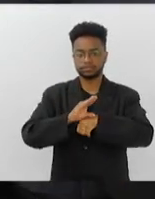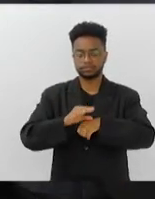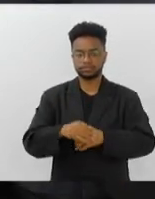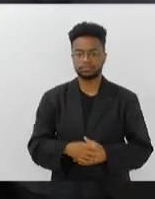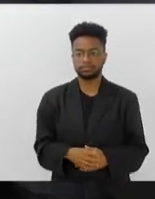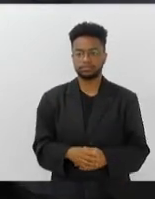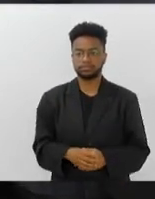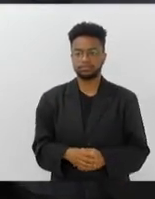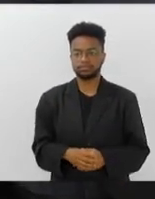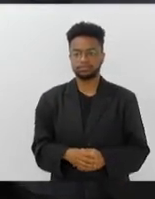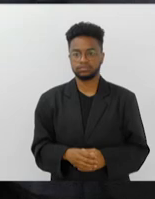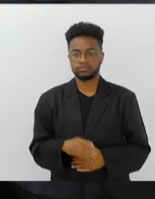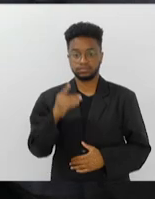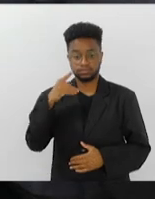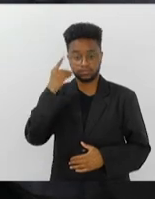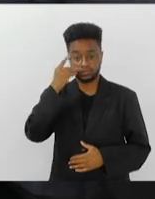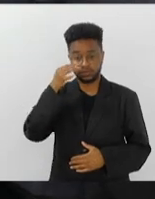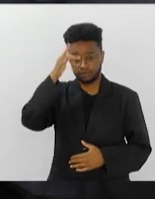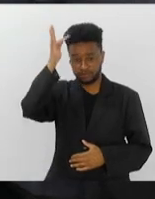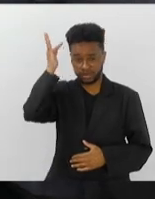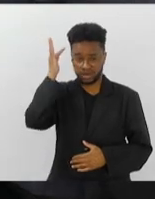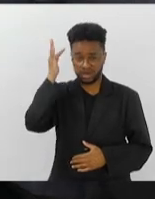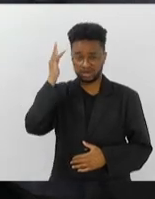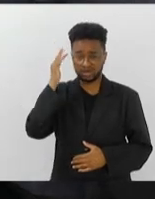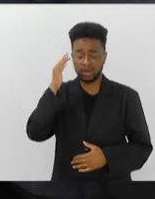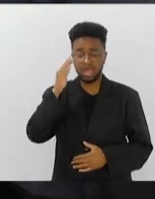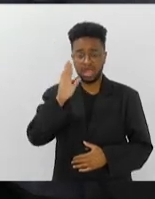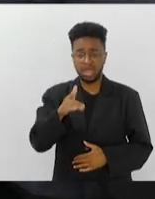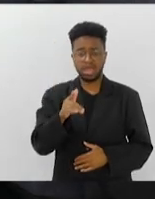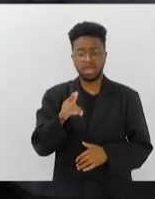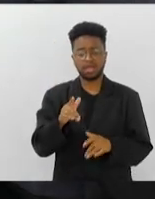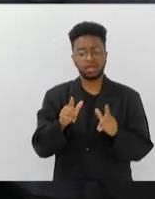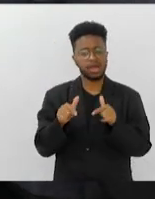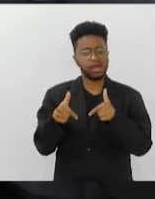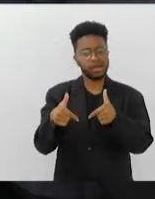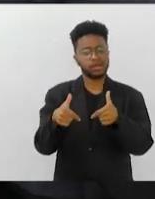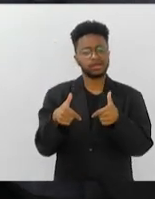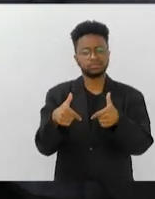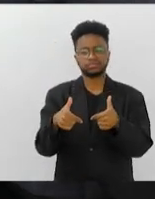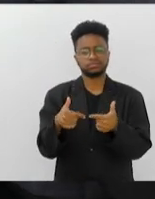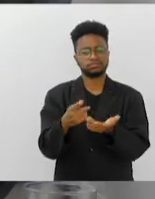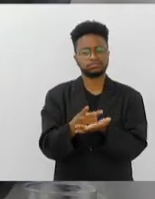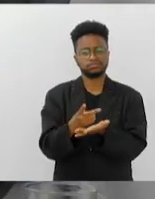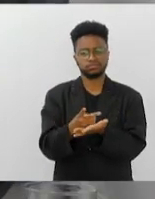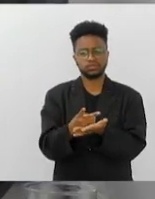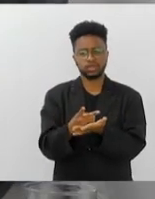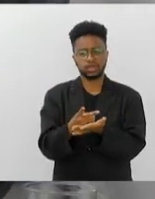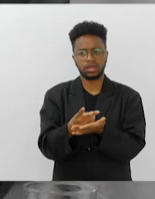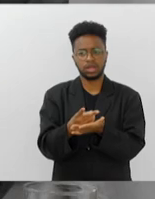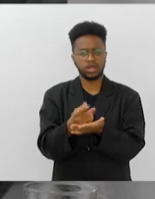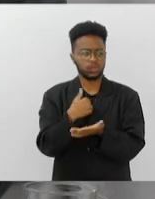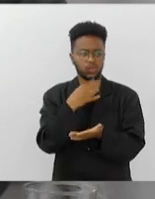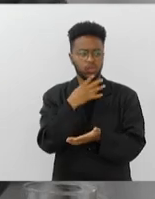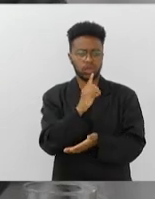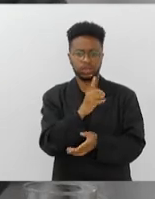constitucionalidade. Deputado Fred, não há vício de iniciativa neste projeto? São Judas Show não conhecia.